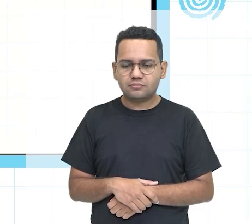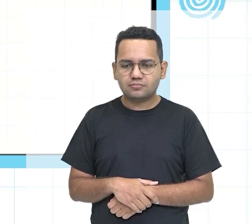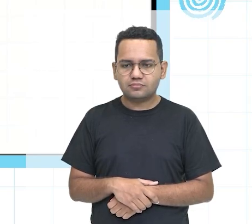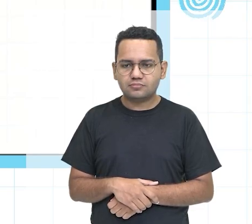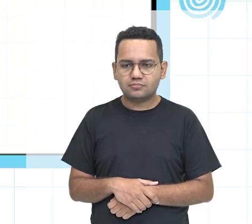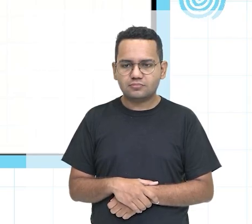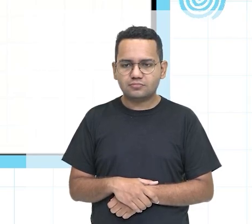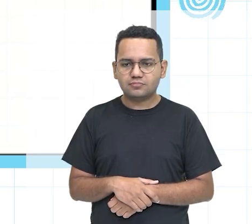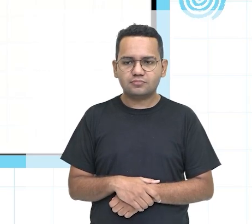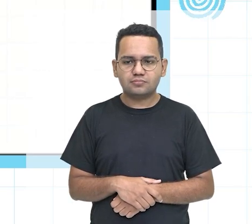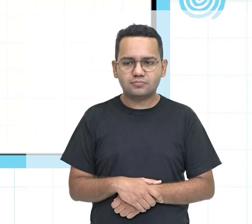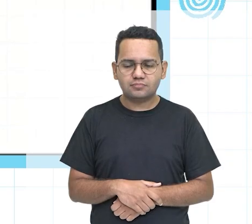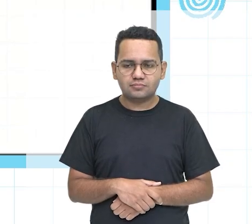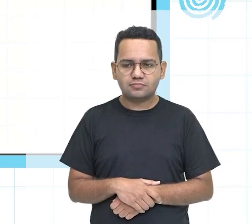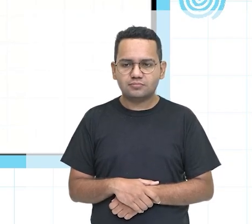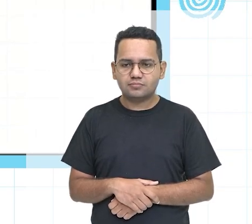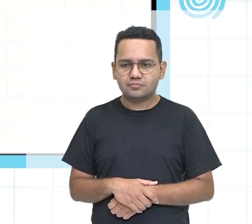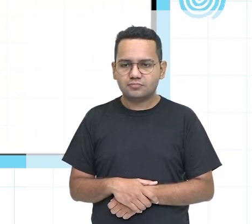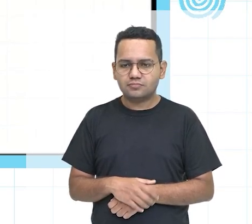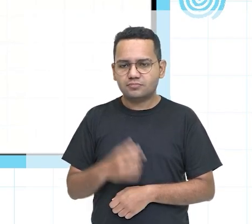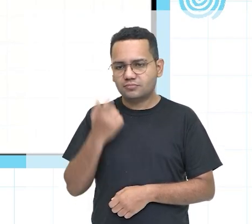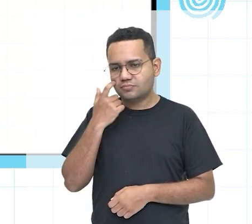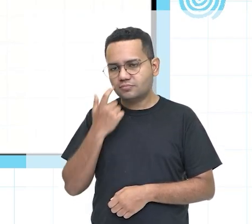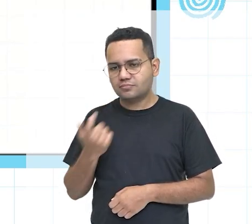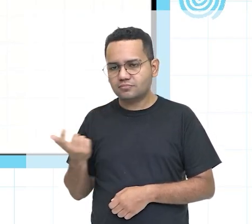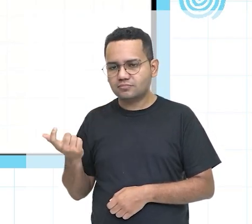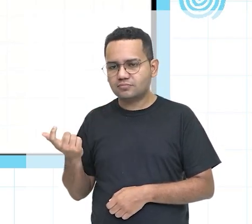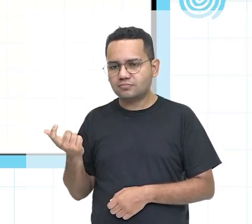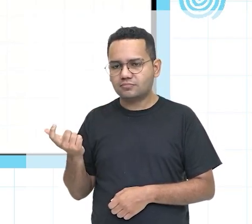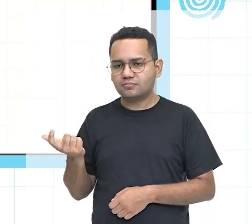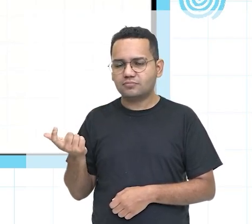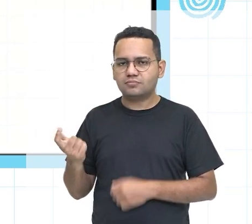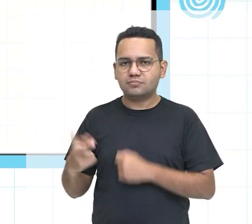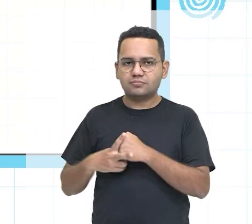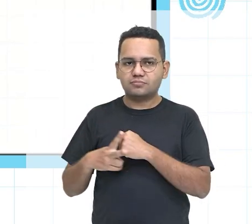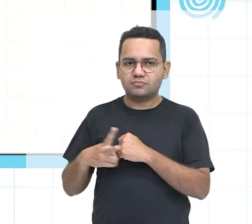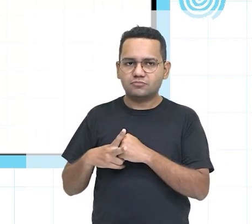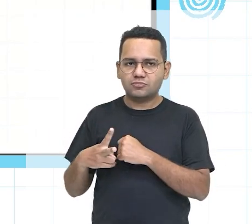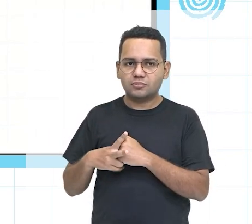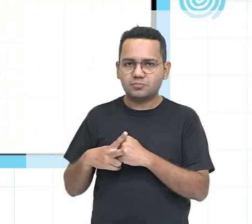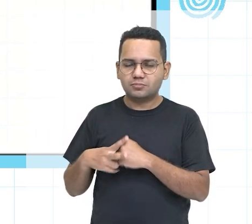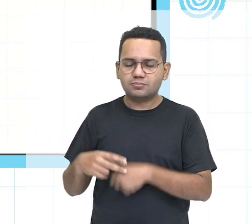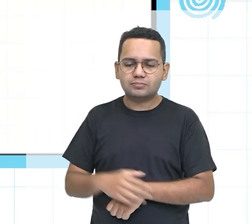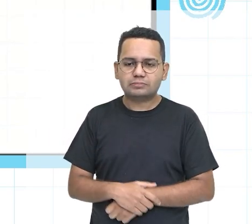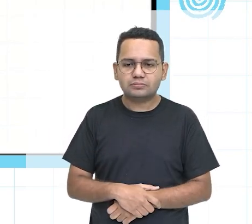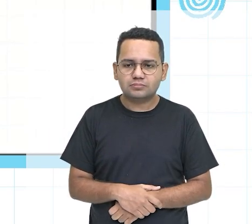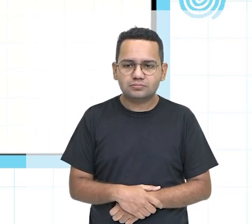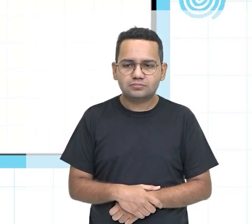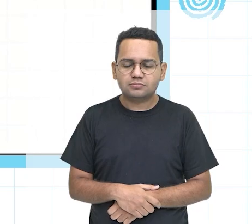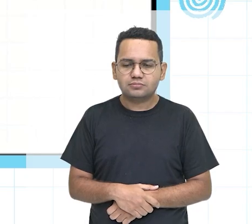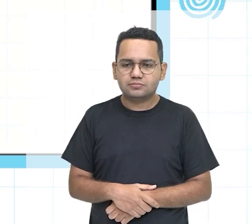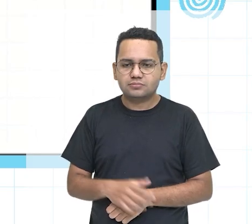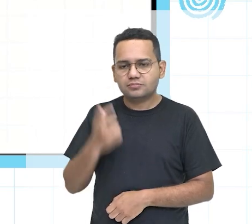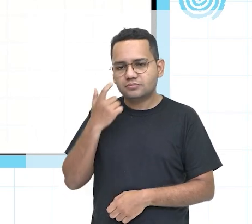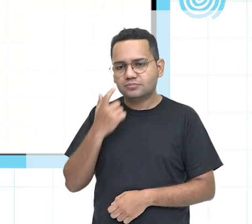Vamos então tentar o became. Became também é verbo, tornou-se. E